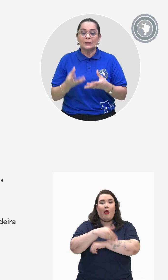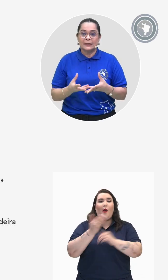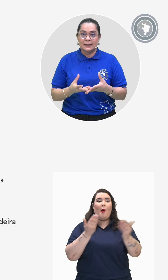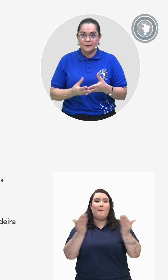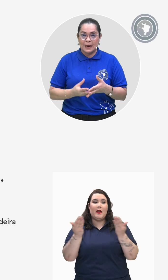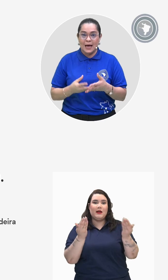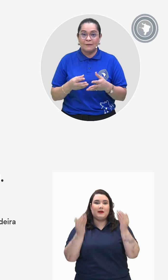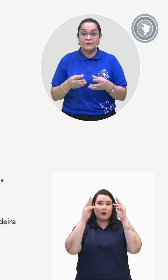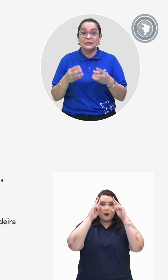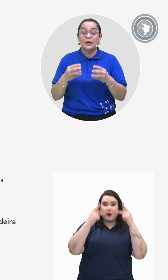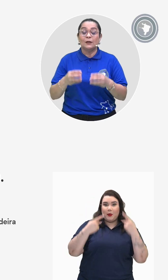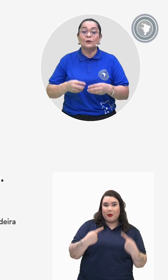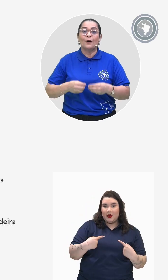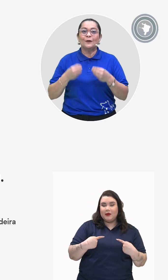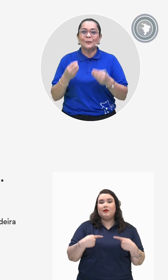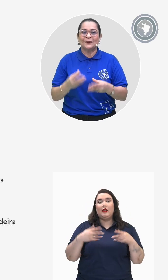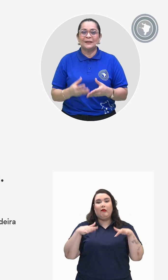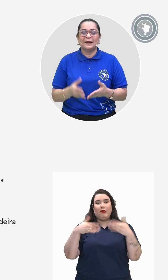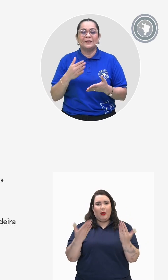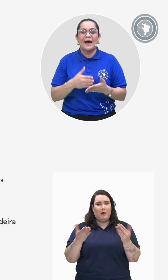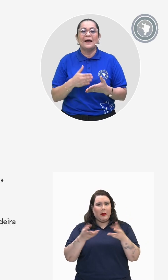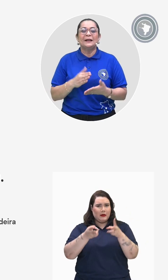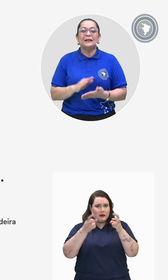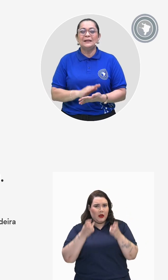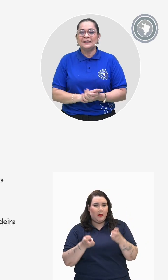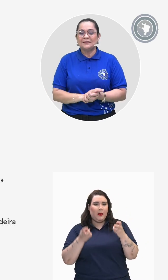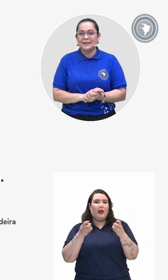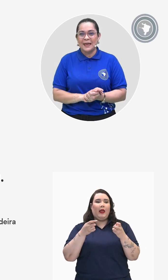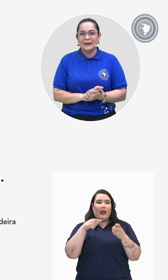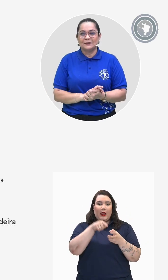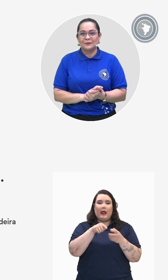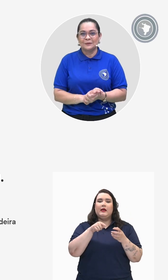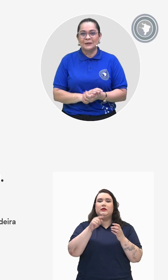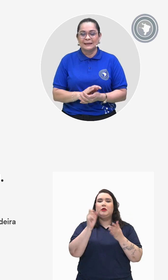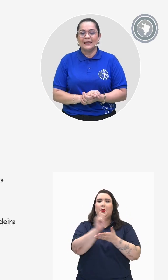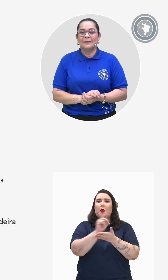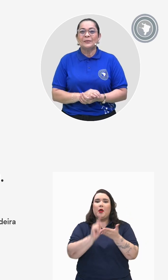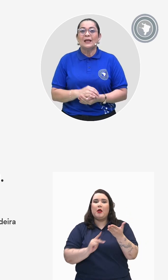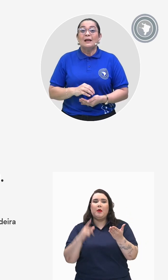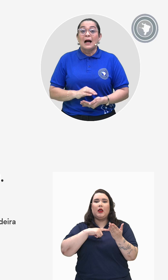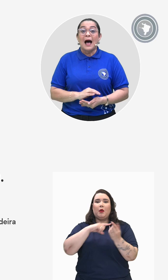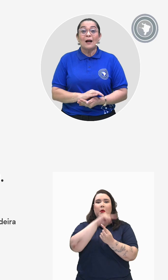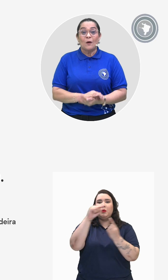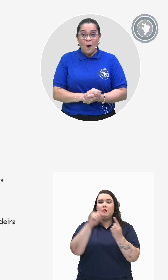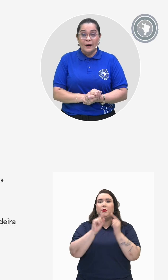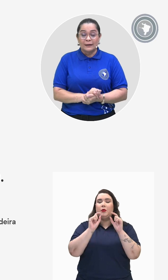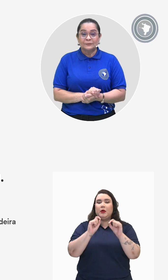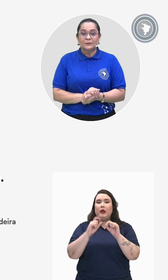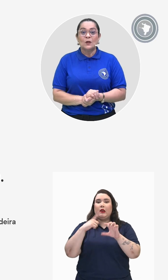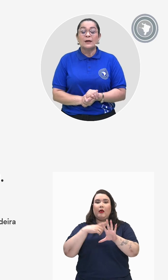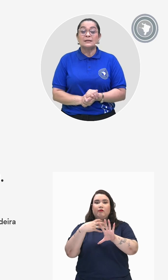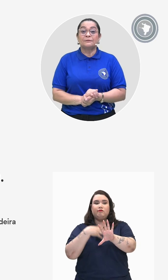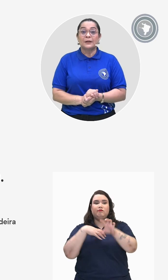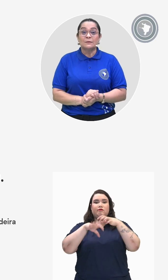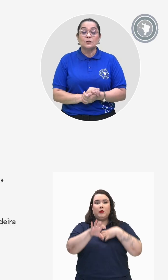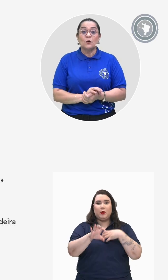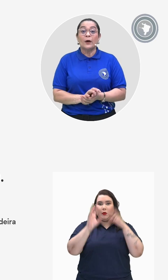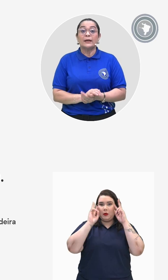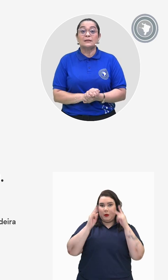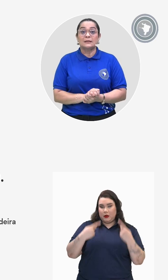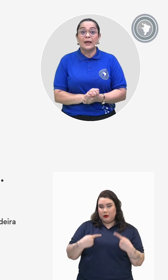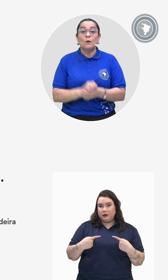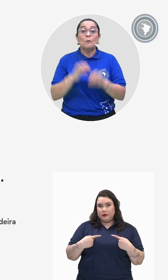Olha o poder das palavras e olha o poder da literatura, né? Agora, nós